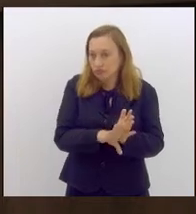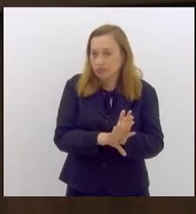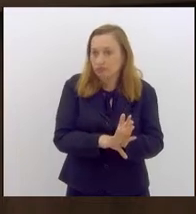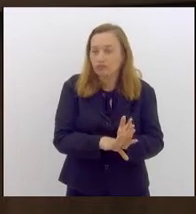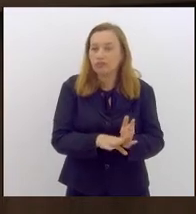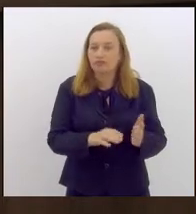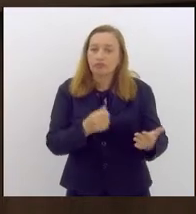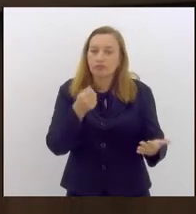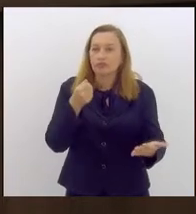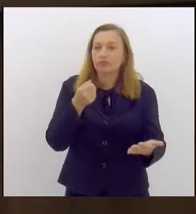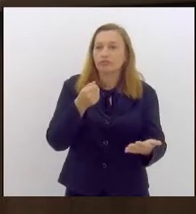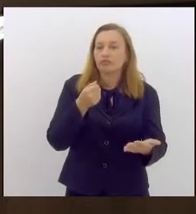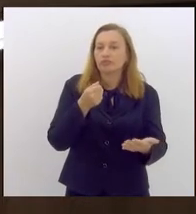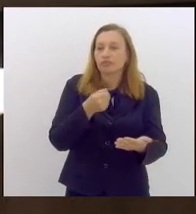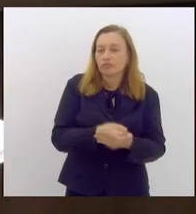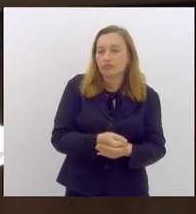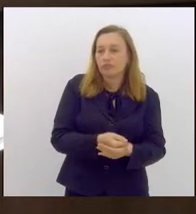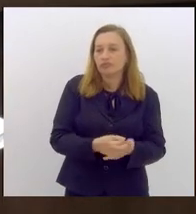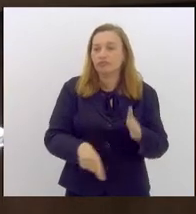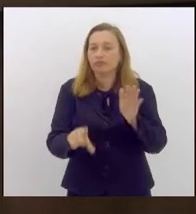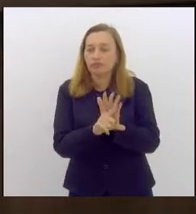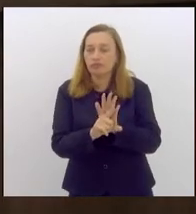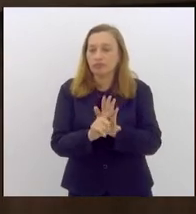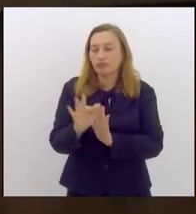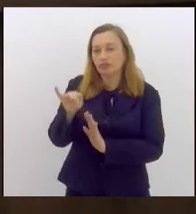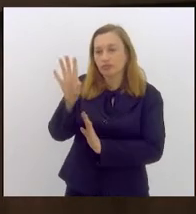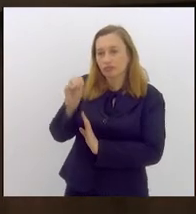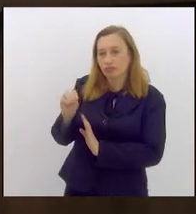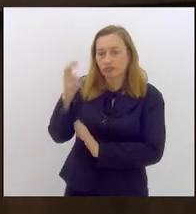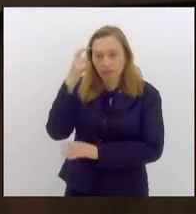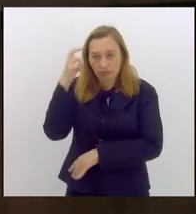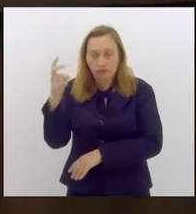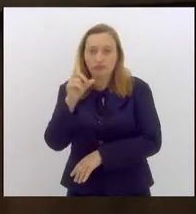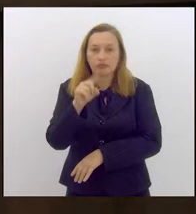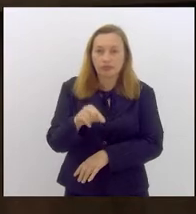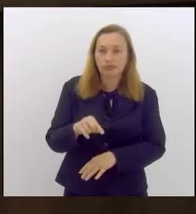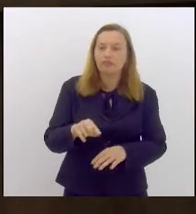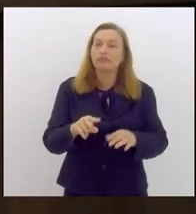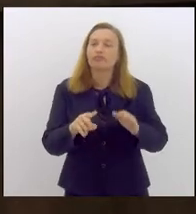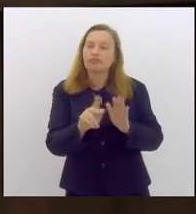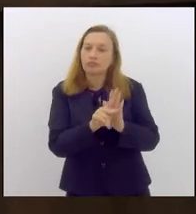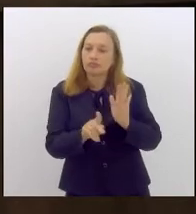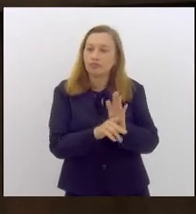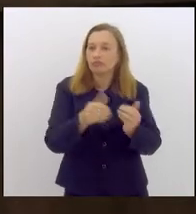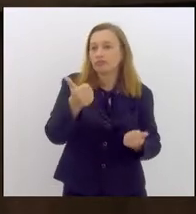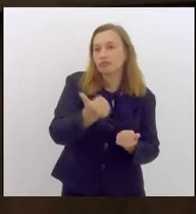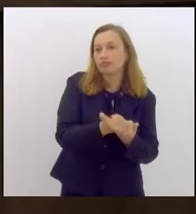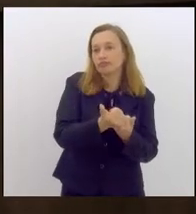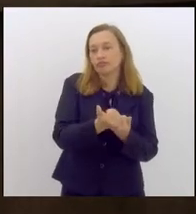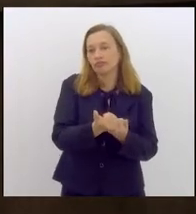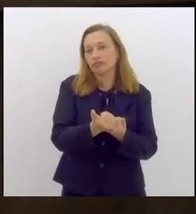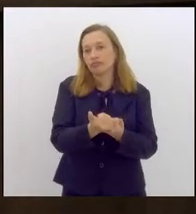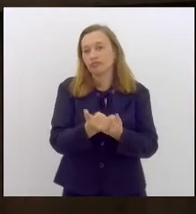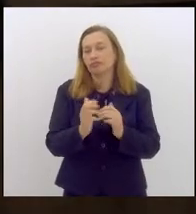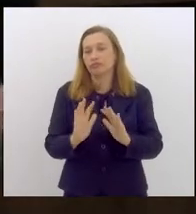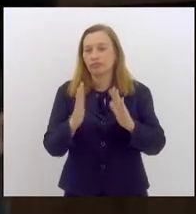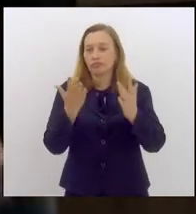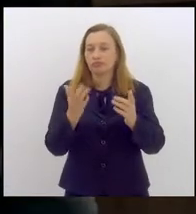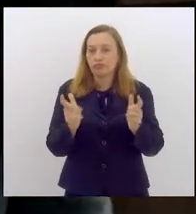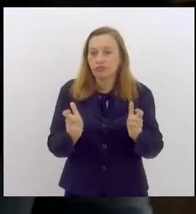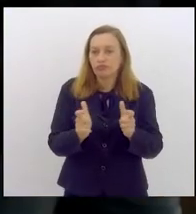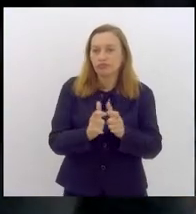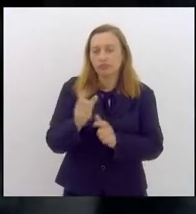da lei sairão do Fundo de Cultura, e é um projeto que fala de apoio aos eventos de pequeno porte da